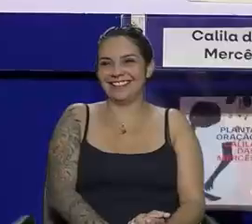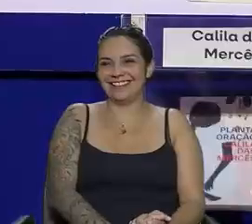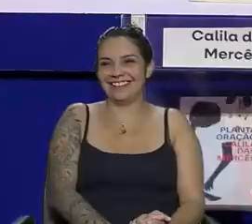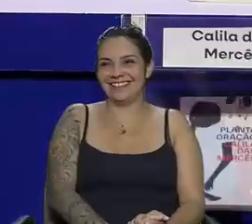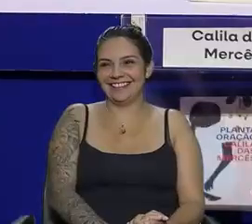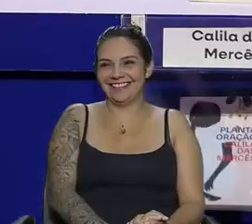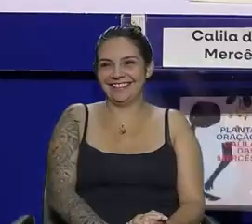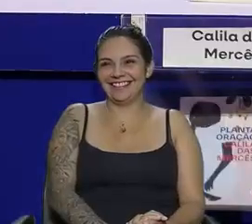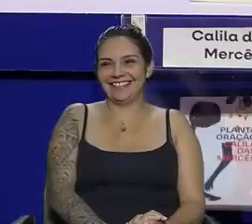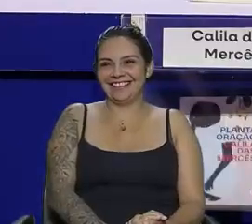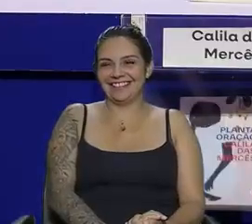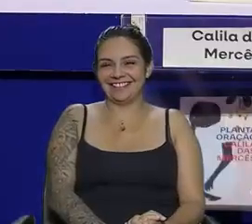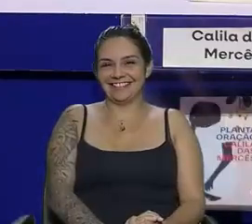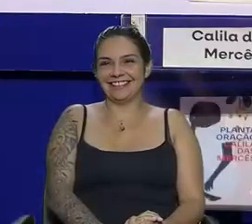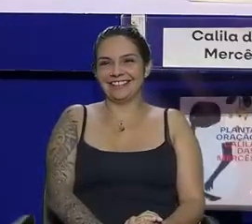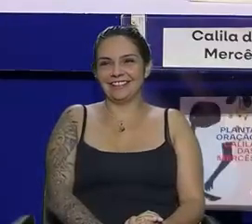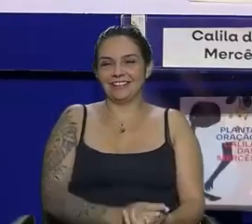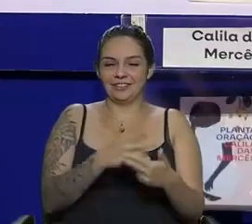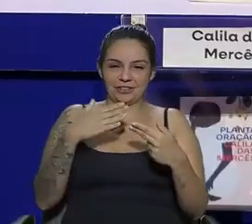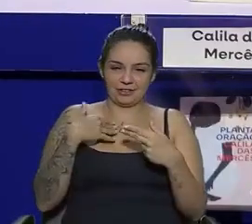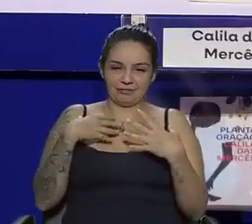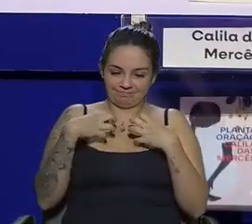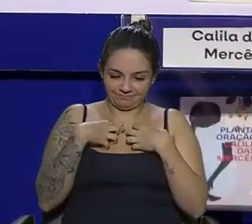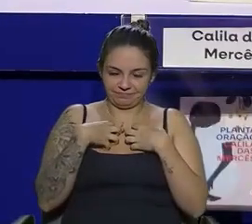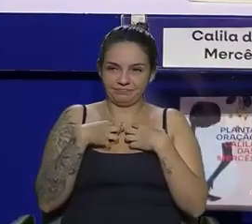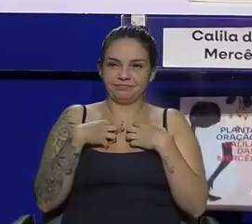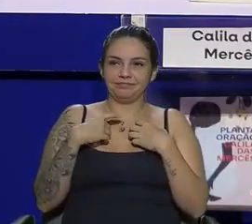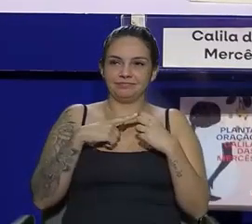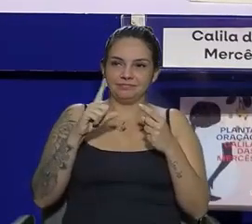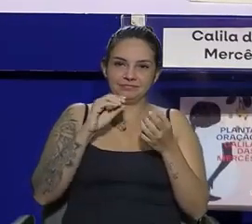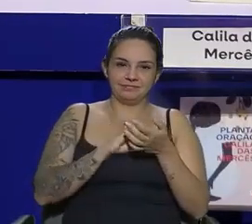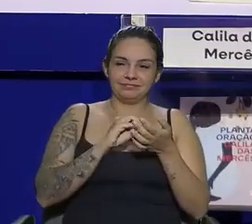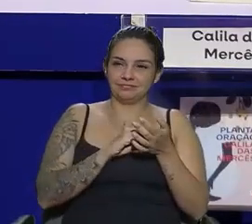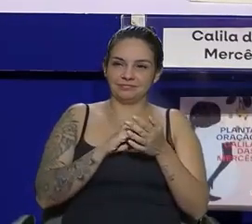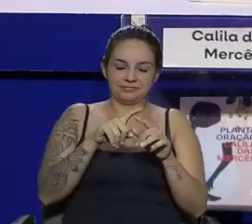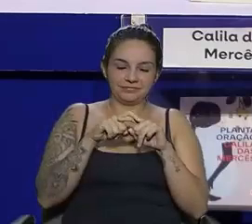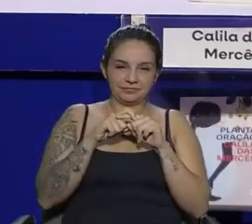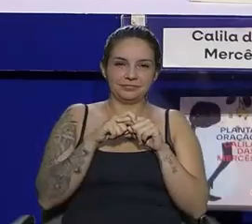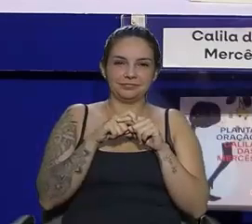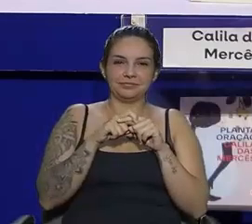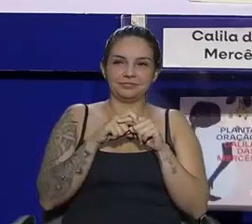Então, é o tempo inteiro movido por alguma coisa que me afeta, não faltam motivos